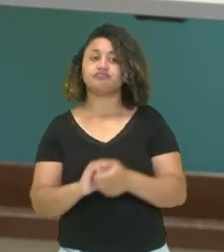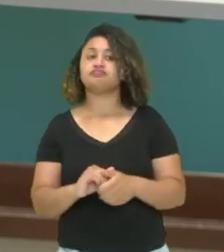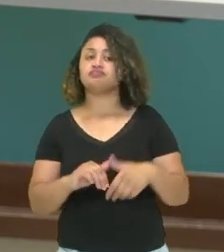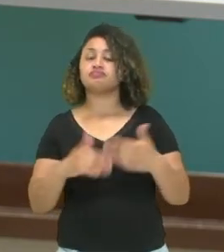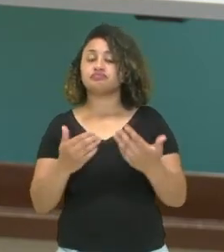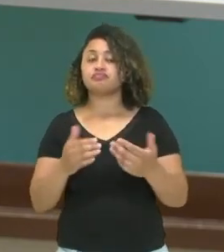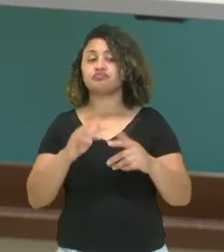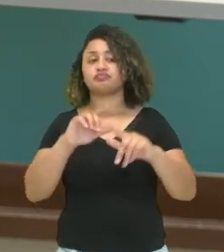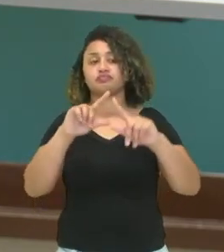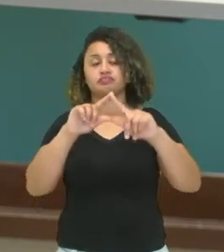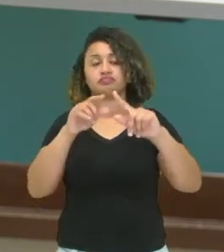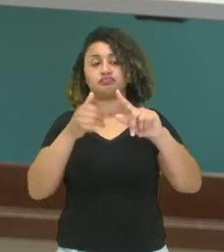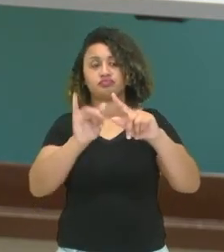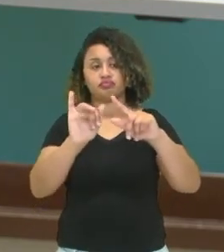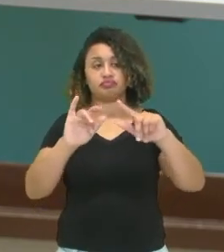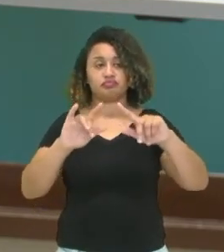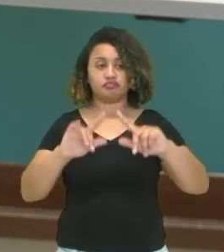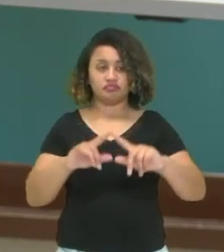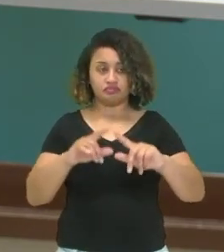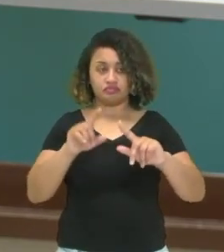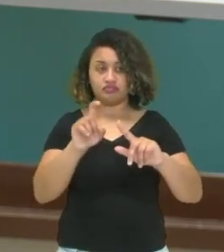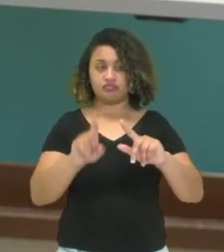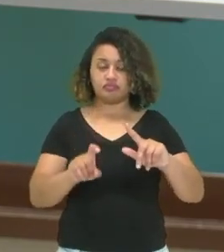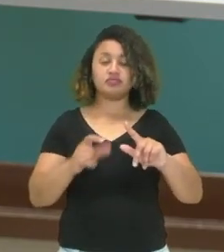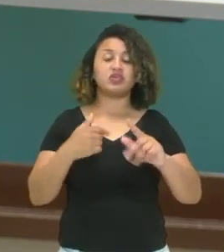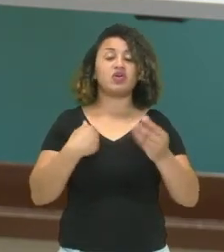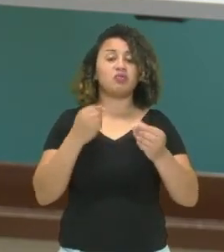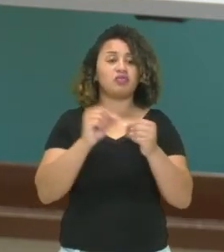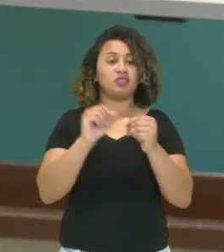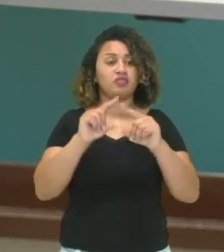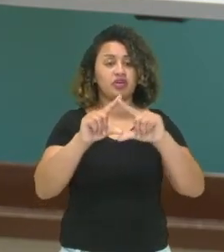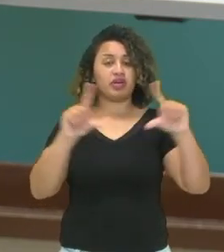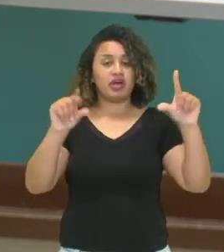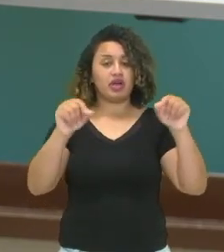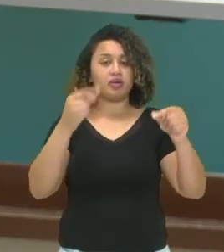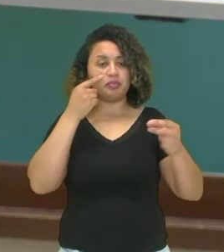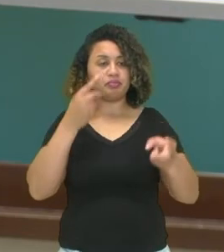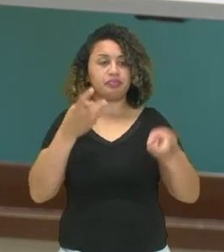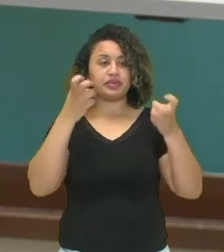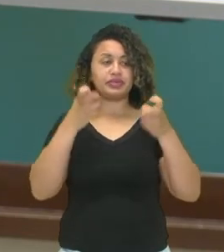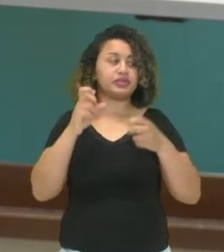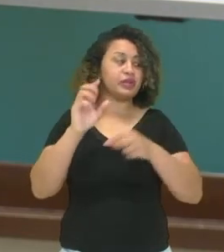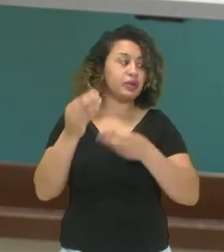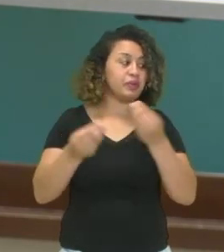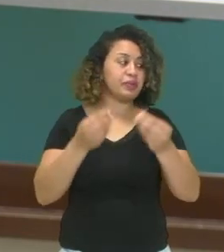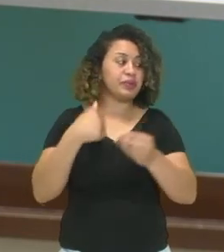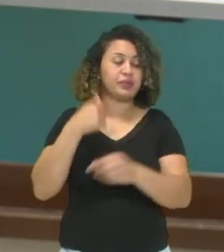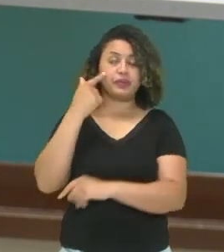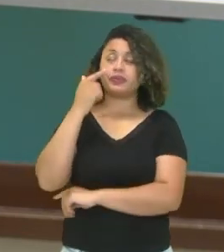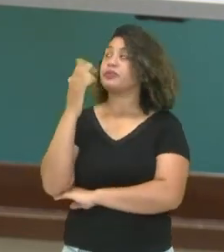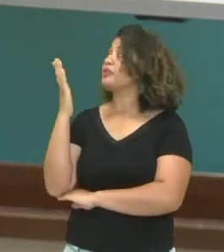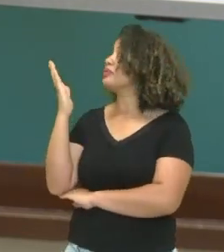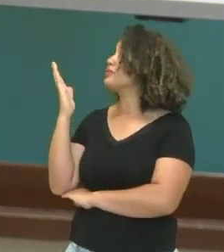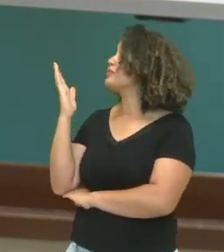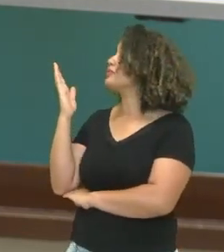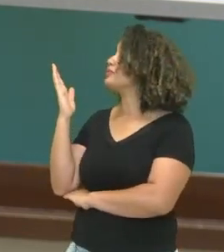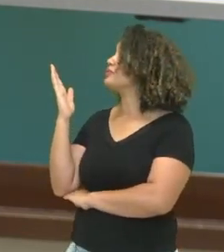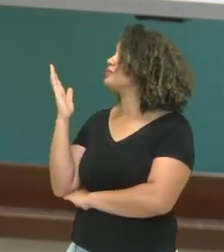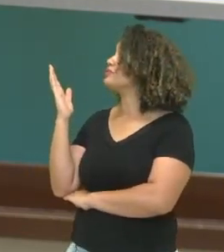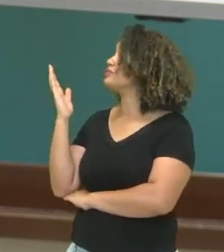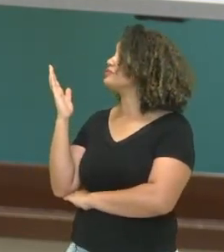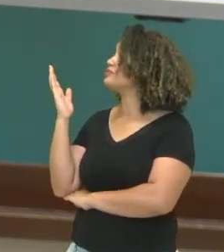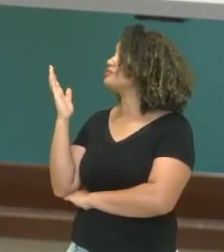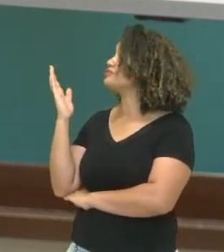y é yb menos ya. O delta x, xb menos xa. Portanto, esses valores